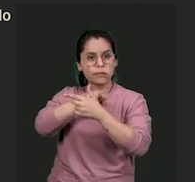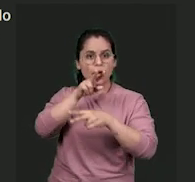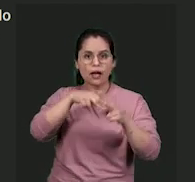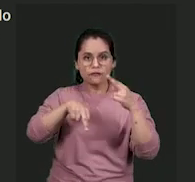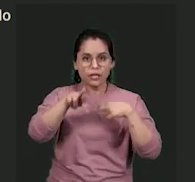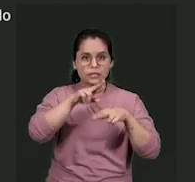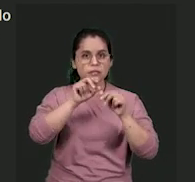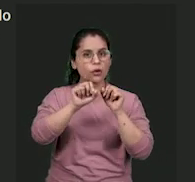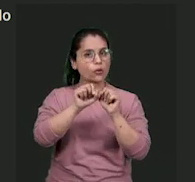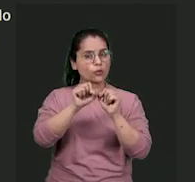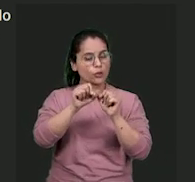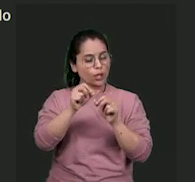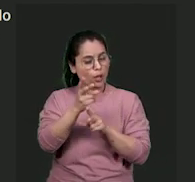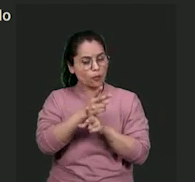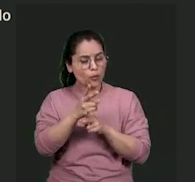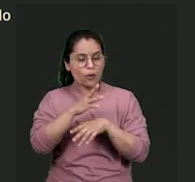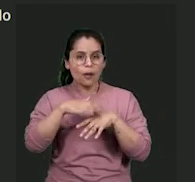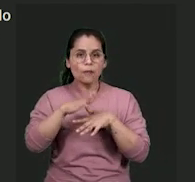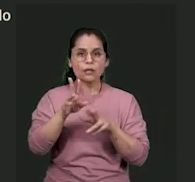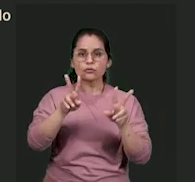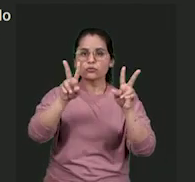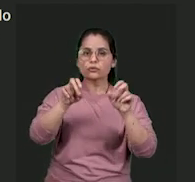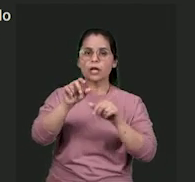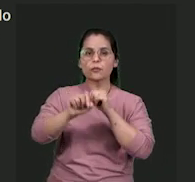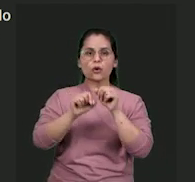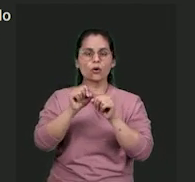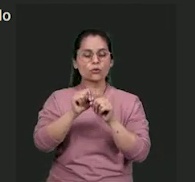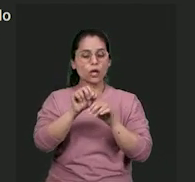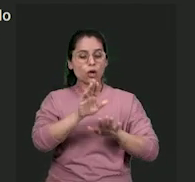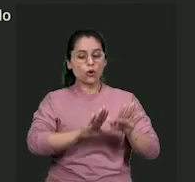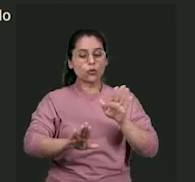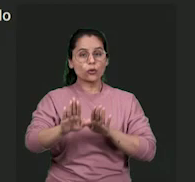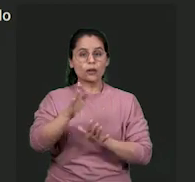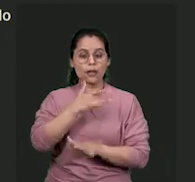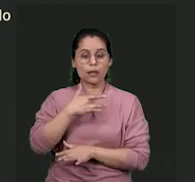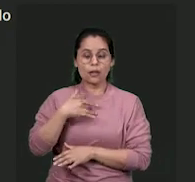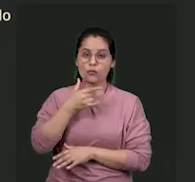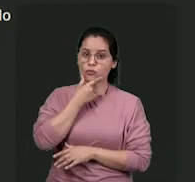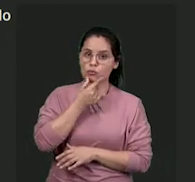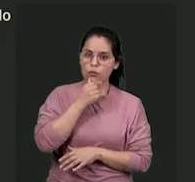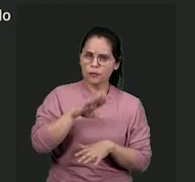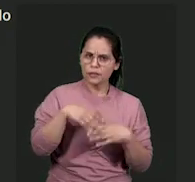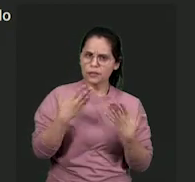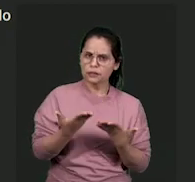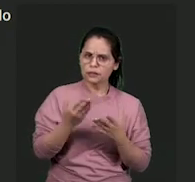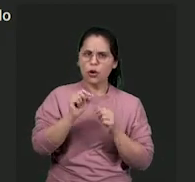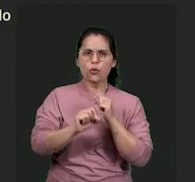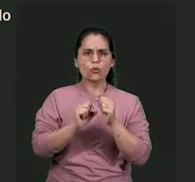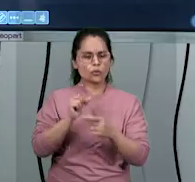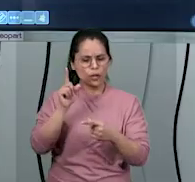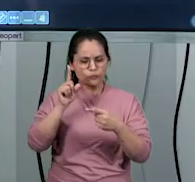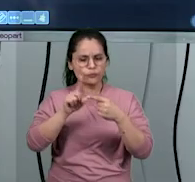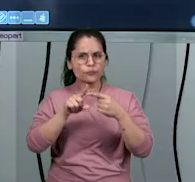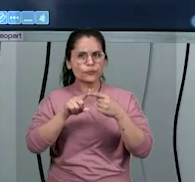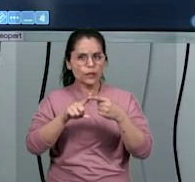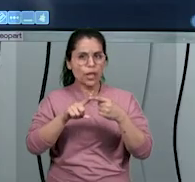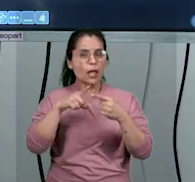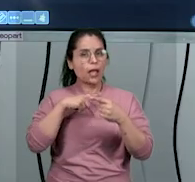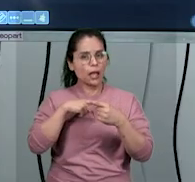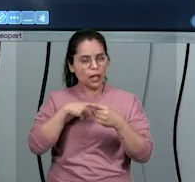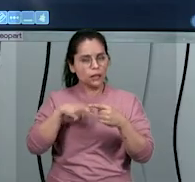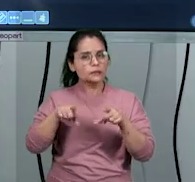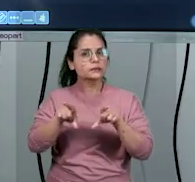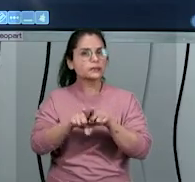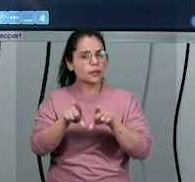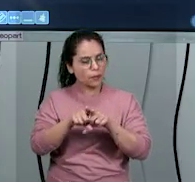Geralmente, o profissional mais procurado quando o assunto é os primeiros cuidados com a saúde do homem. Então, o urologista, apesar de cuidar